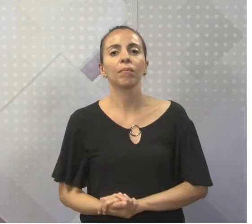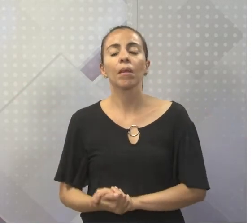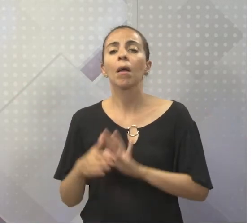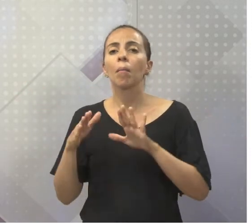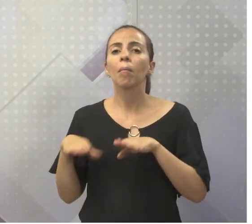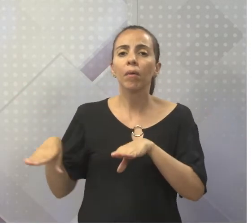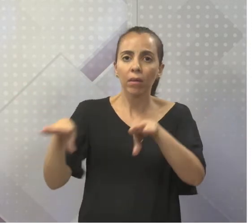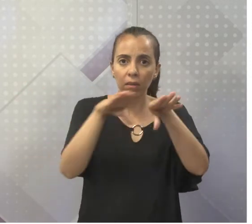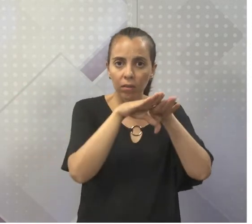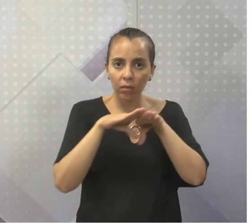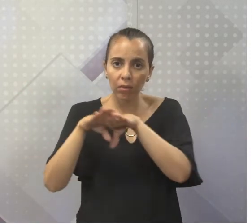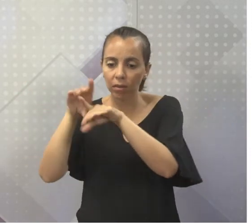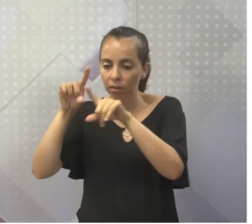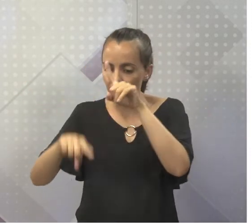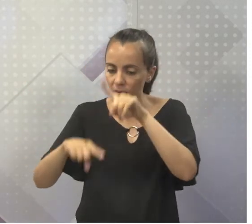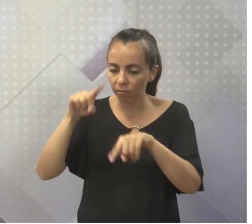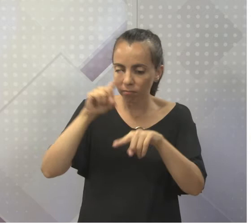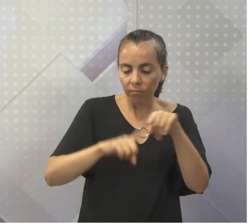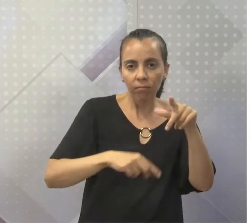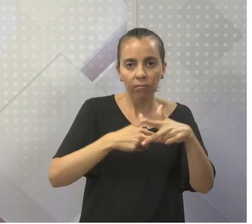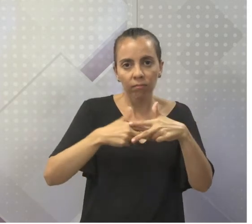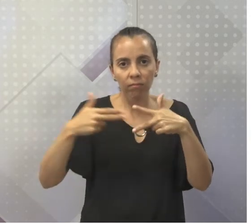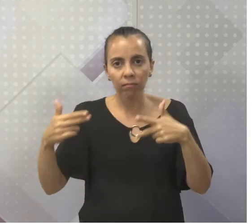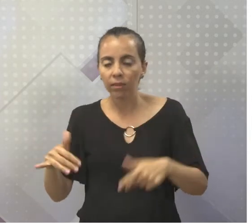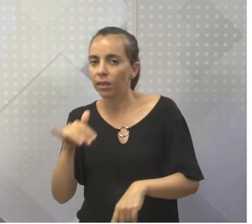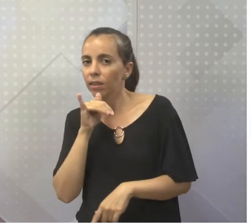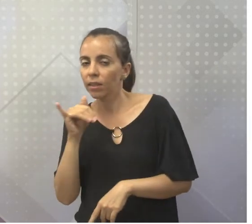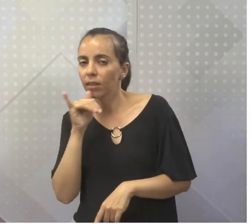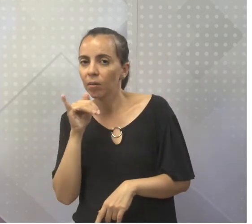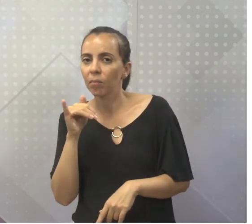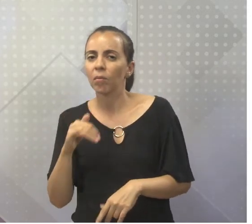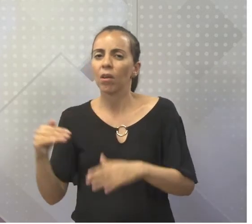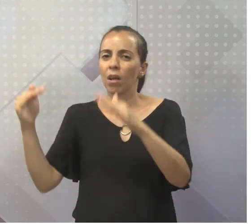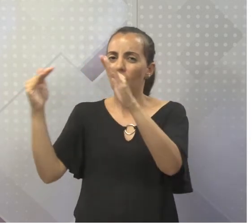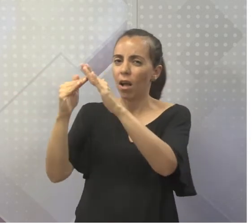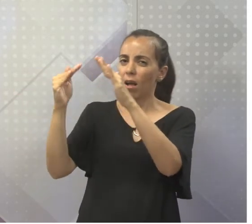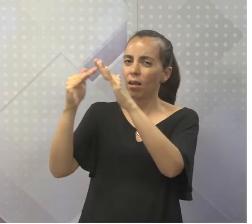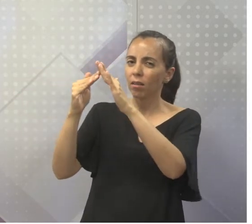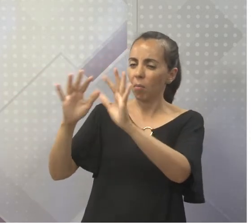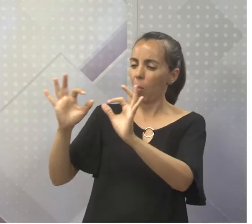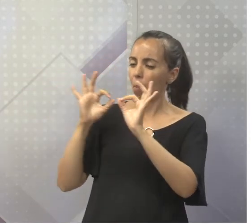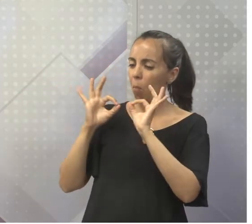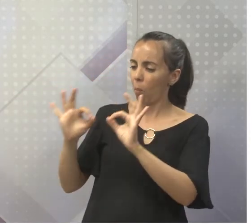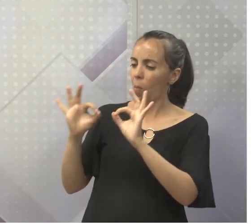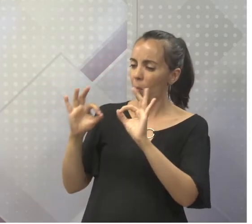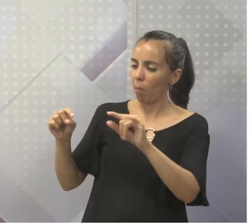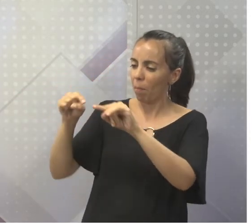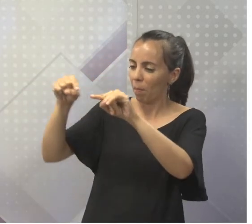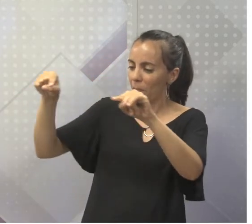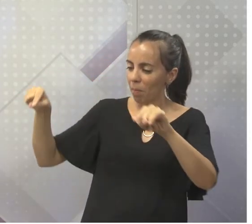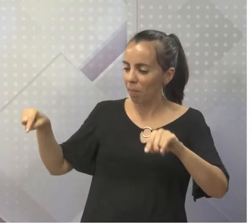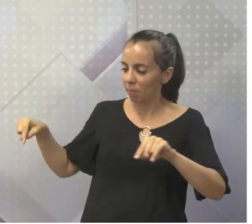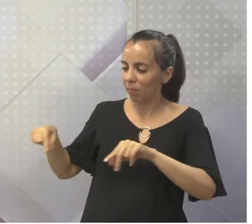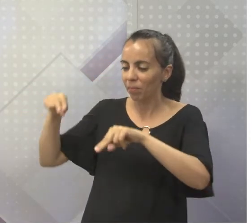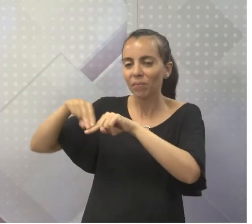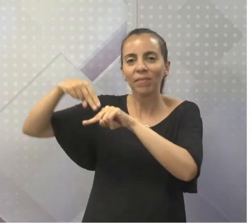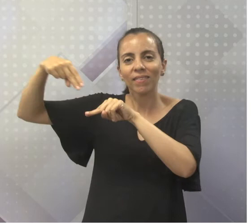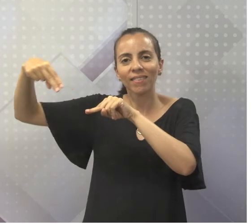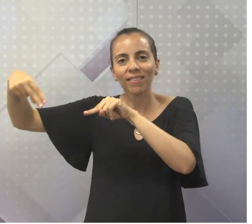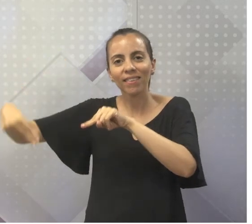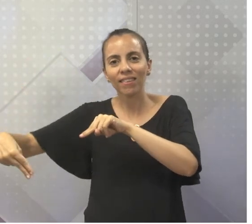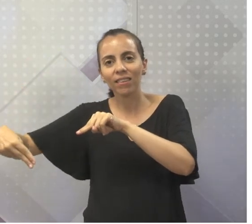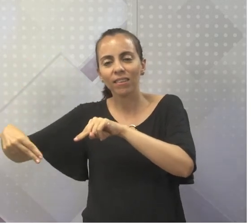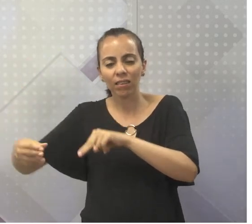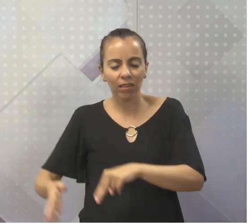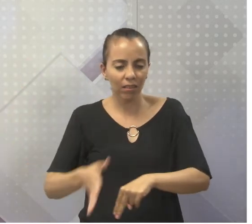não ó casas luxuosas a hora que os ali numa piscina da casa casa de taipa em barraco na favela tem alguma coisa errada aqui